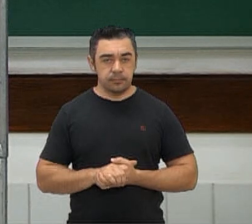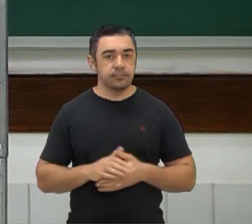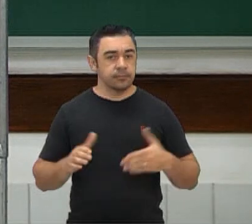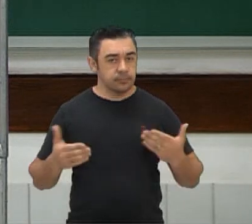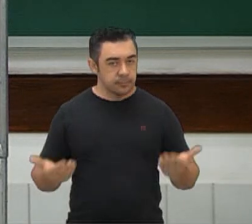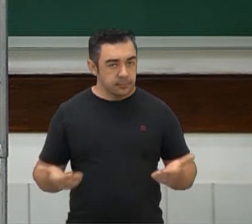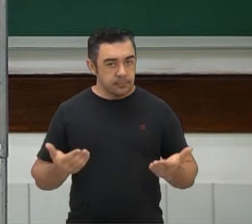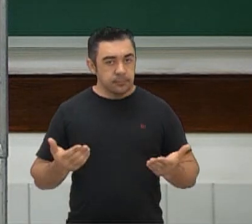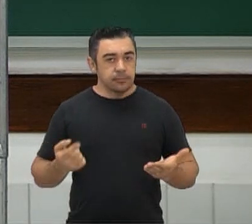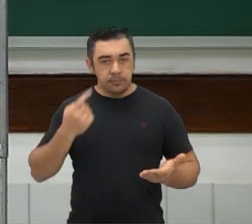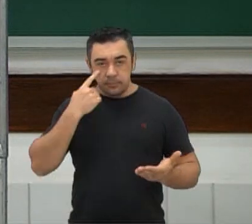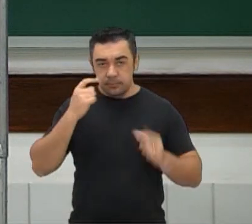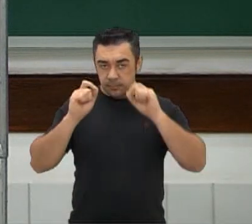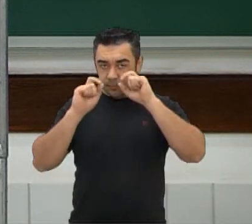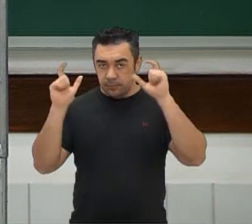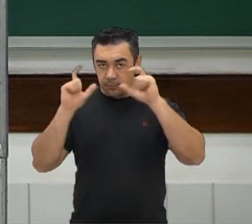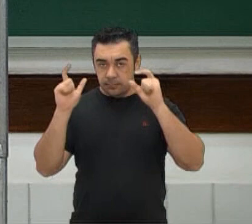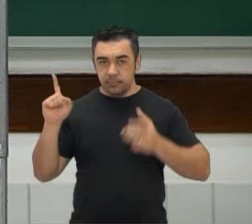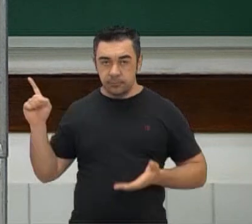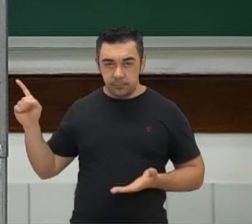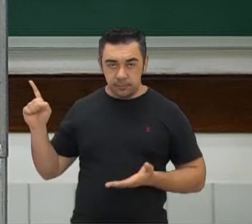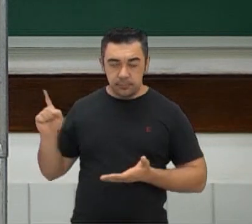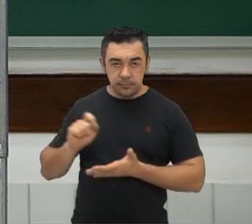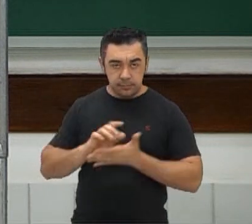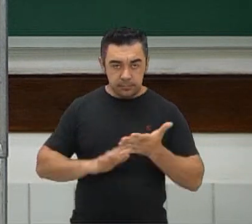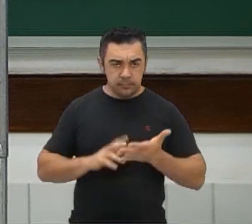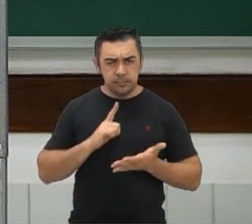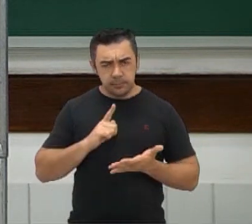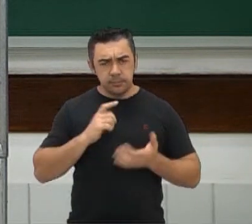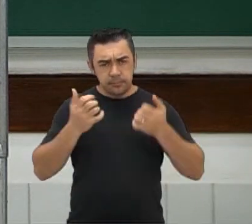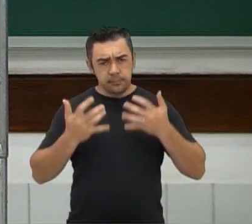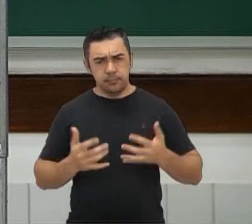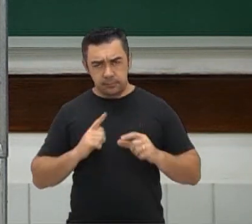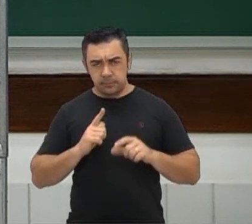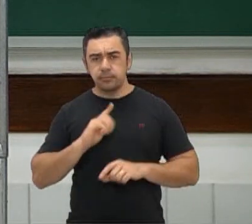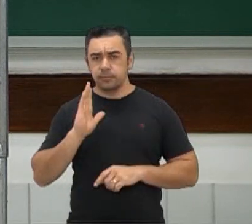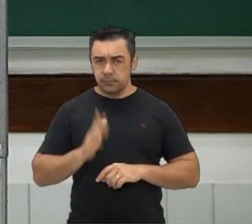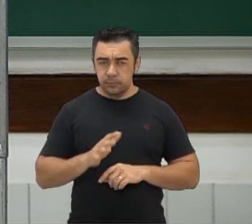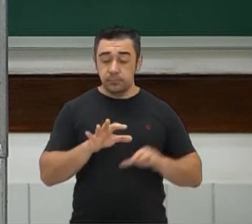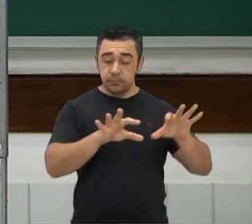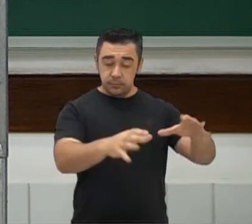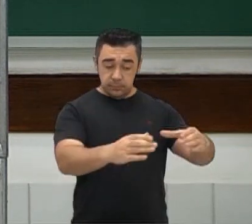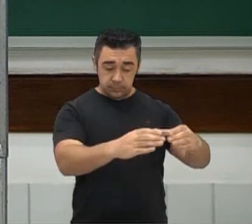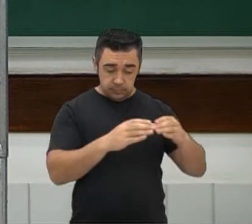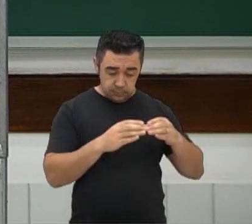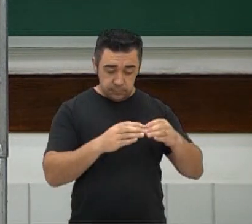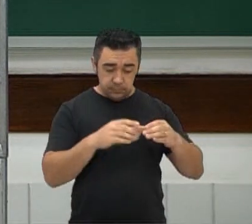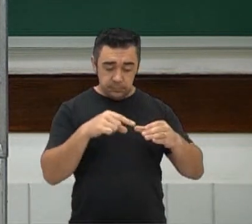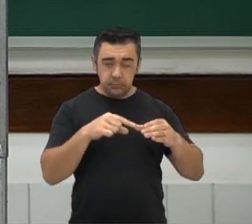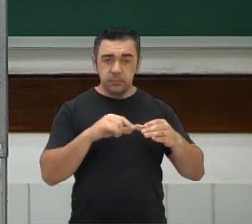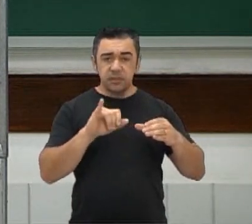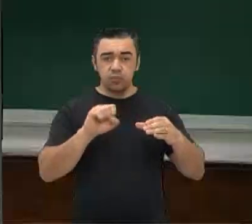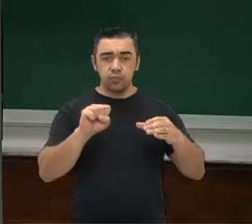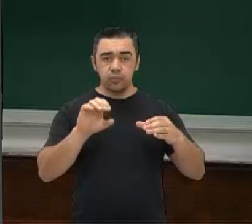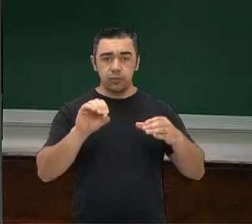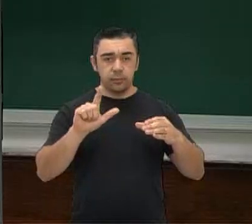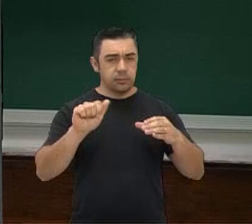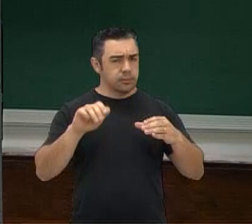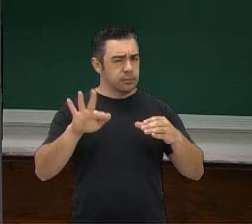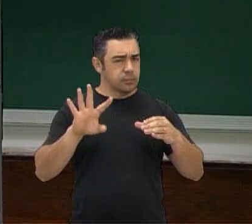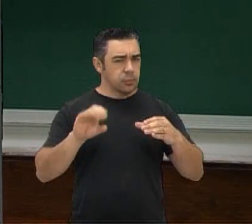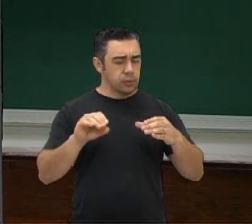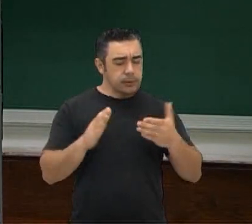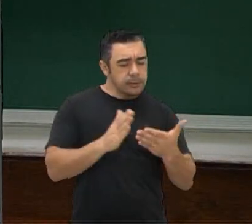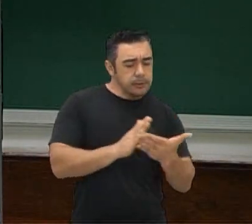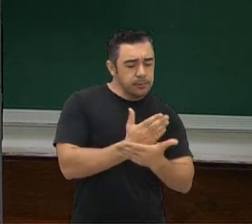Então, olha, gente, vamos prestar atenção nesse exercício. Ele já está dizendo para a gente que houve um isolamento geográfico. Quando? Quando separou essa